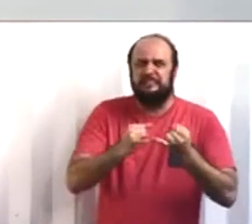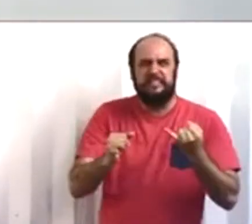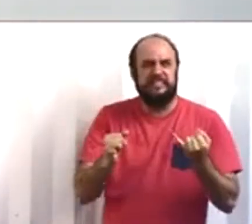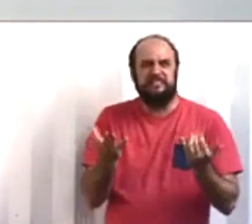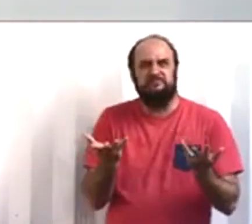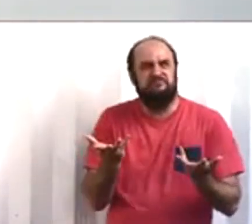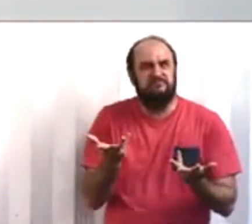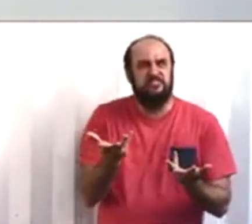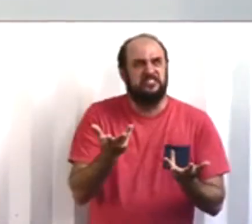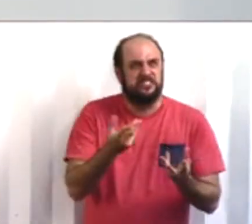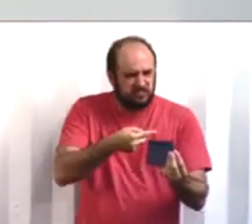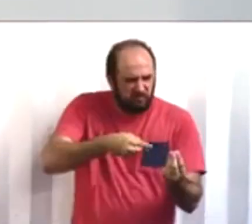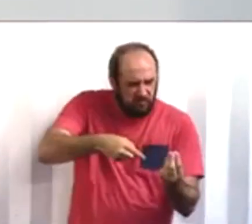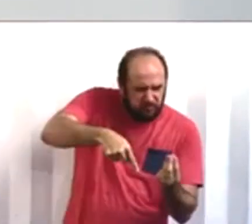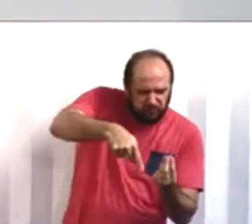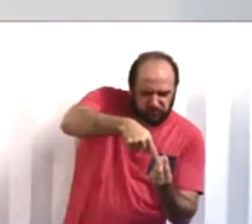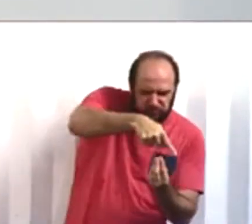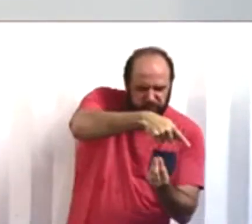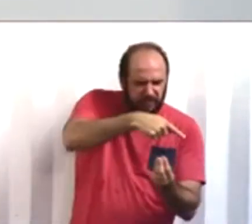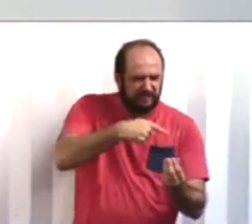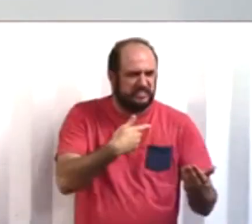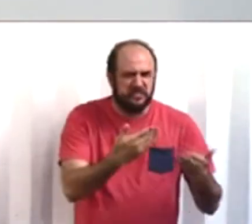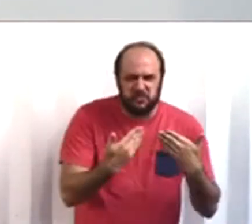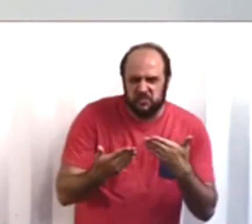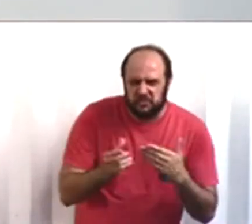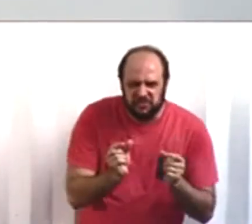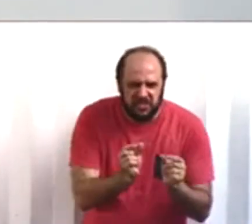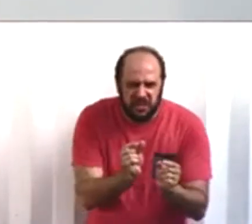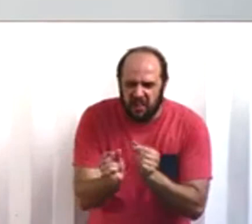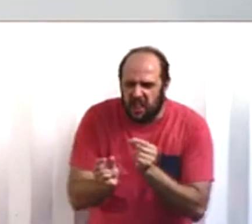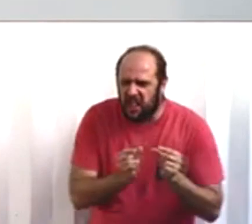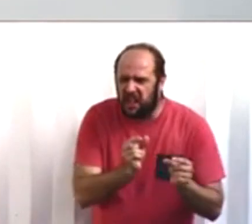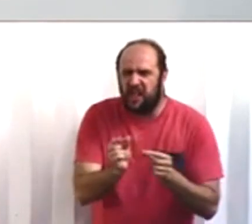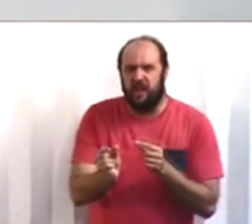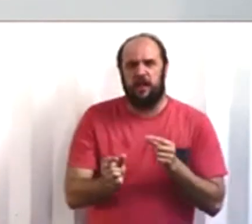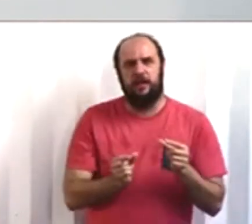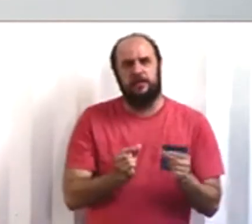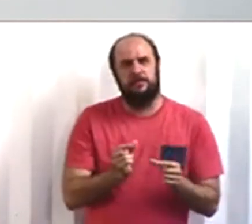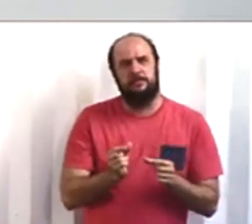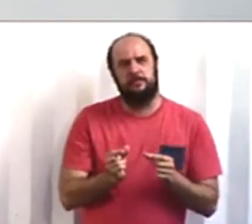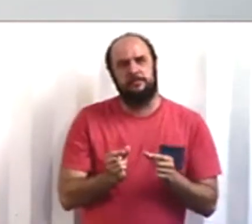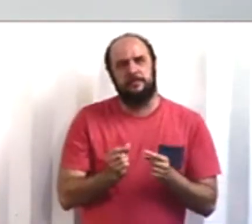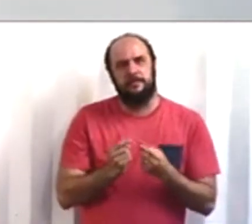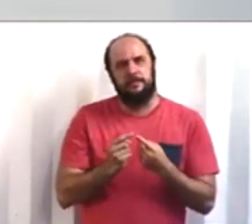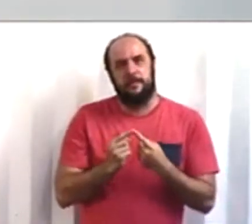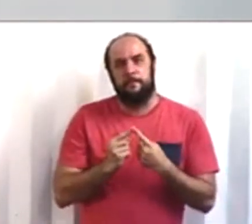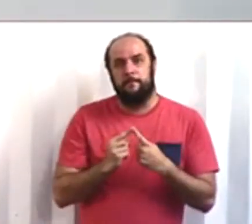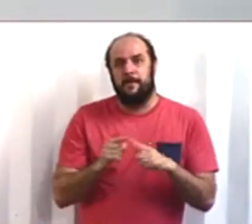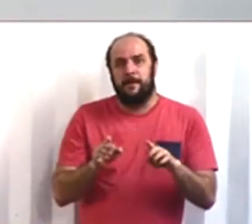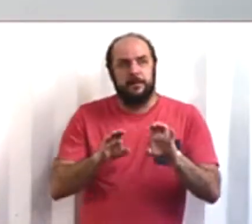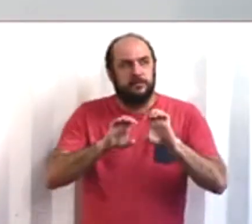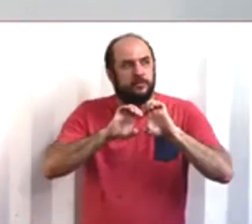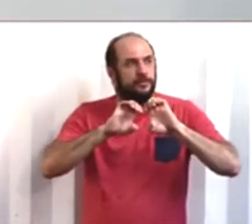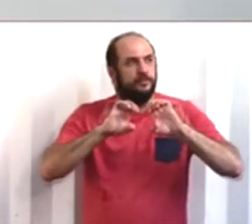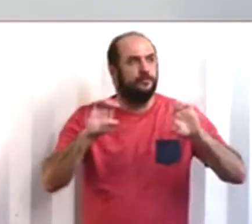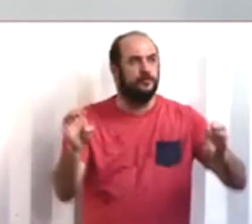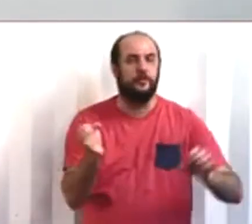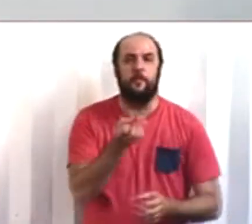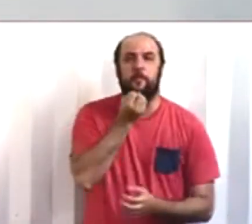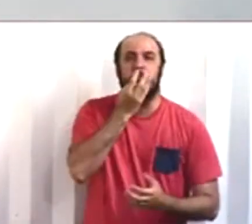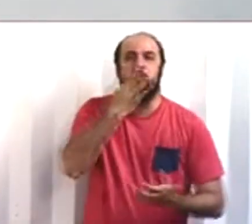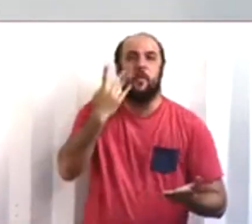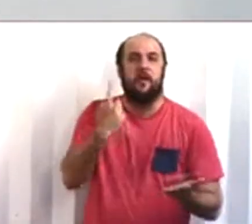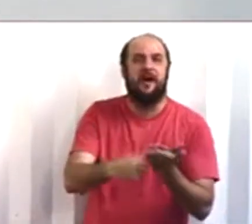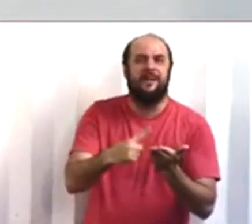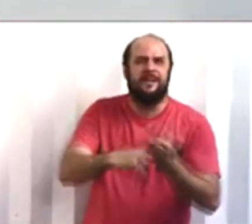periférica. Pessoas discutem coisas tão pequenas. Enquanto o Evangelho é a boa nova, o novo